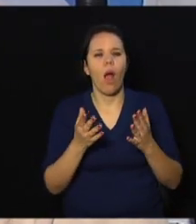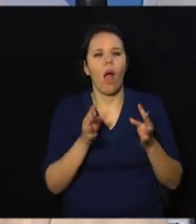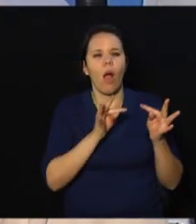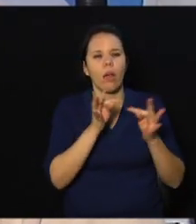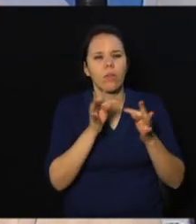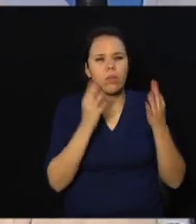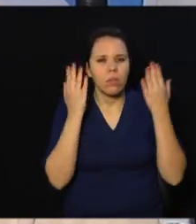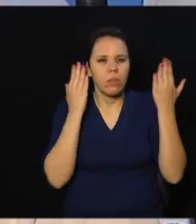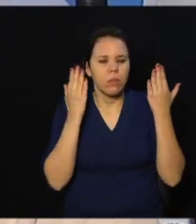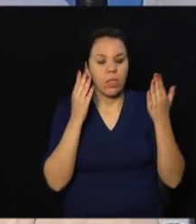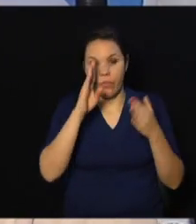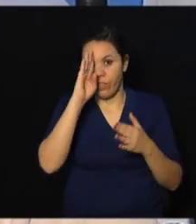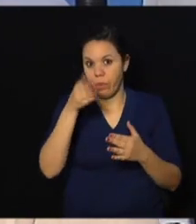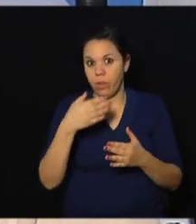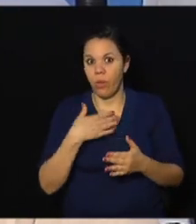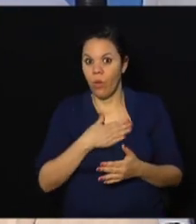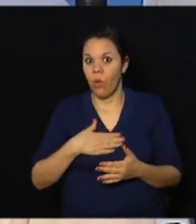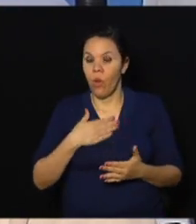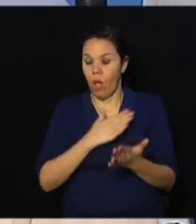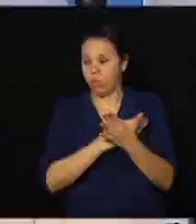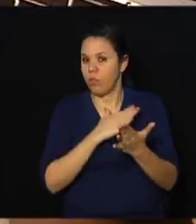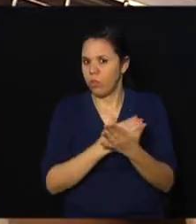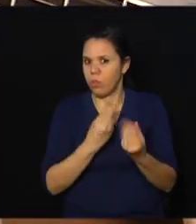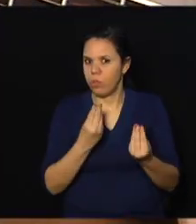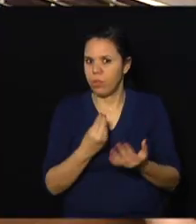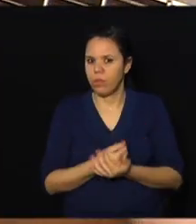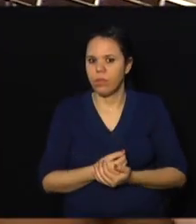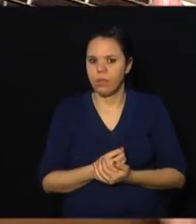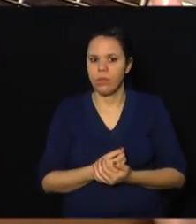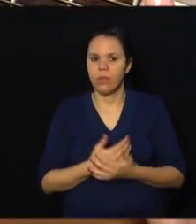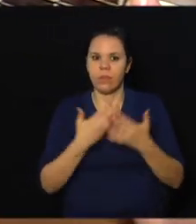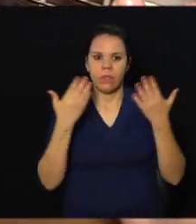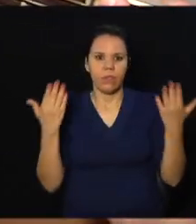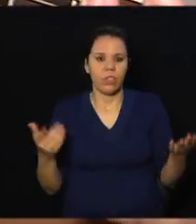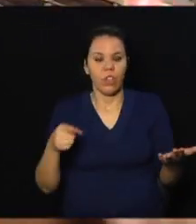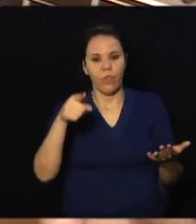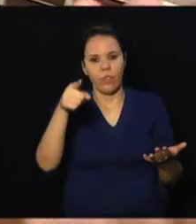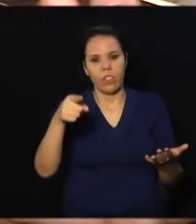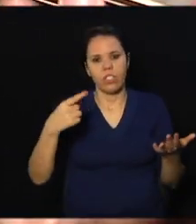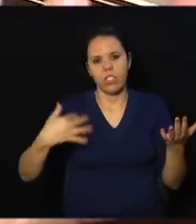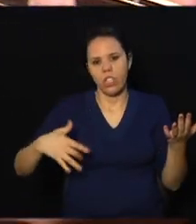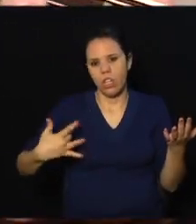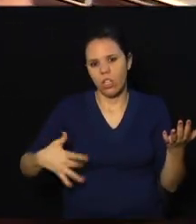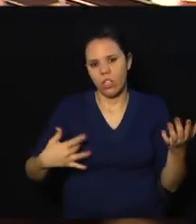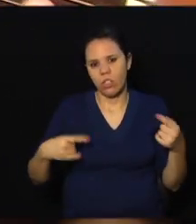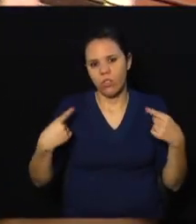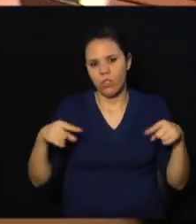fundamental. Gosto, me ajuda muito, sim. Então toca o som aí